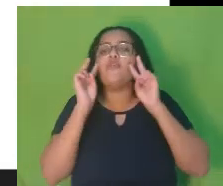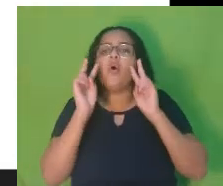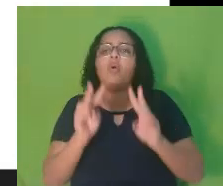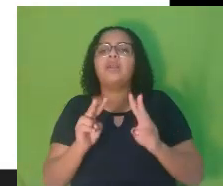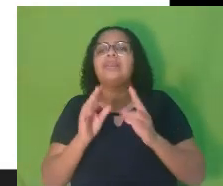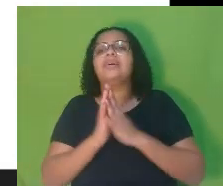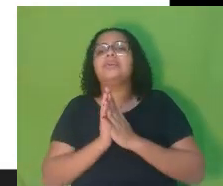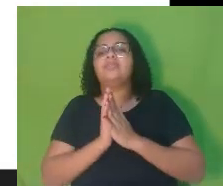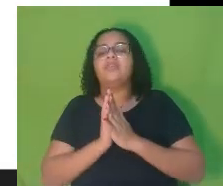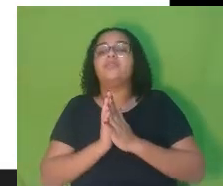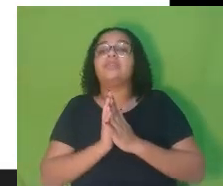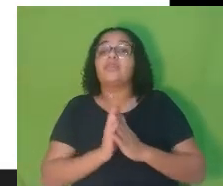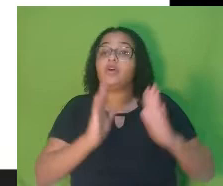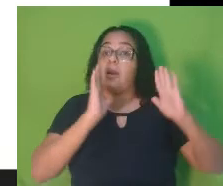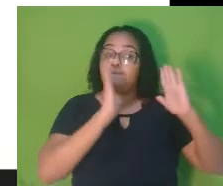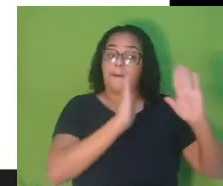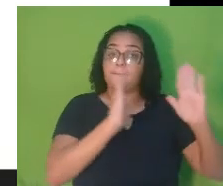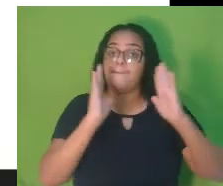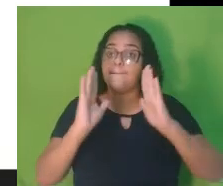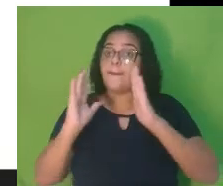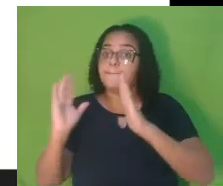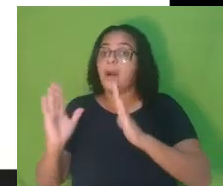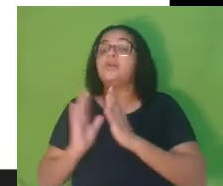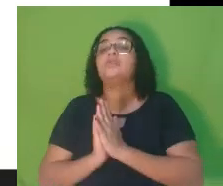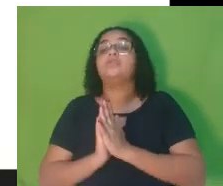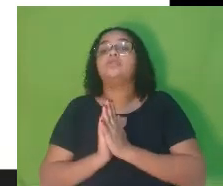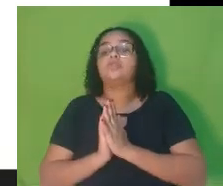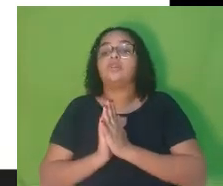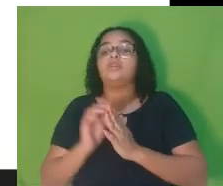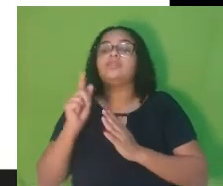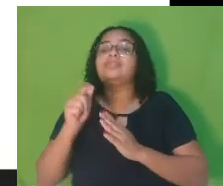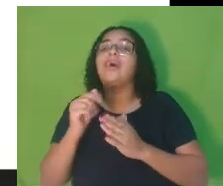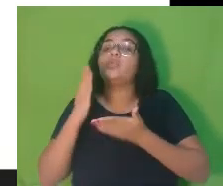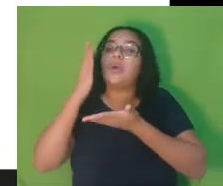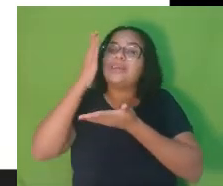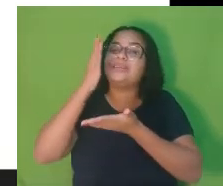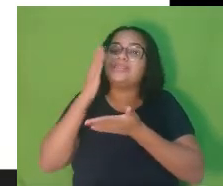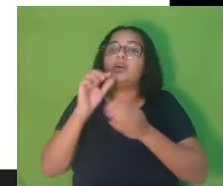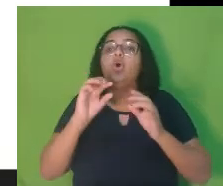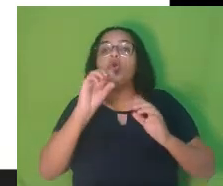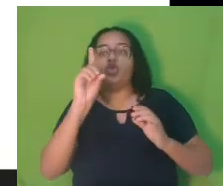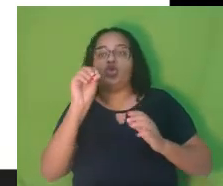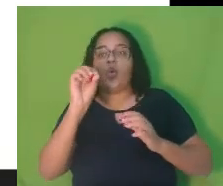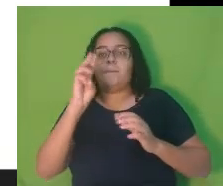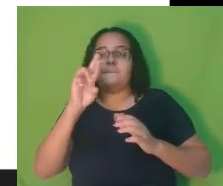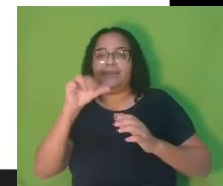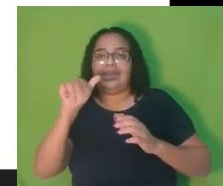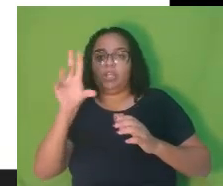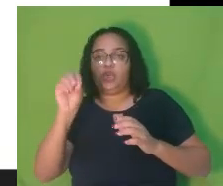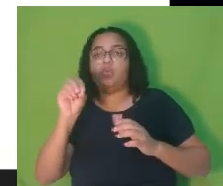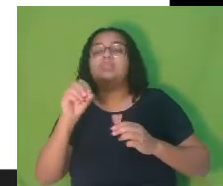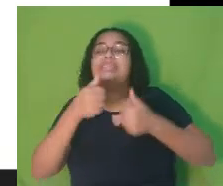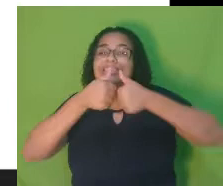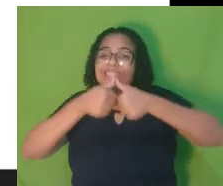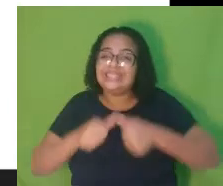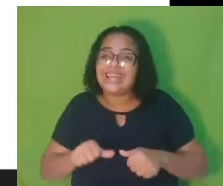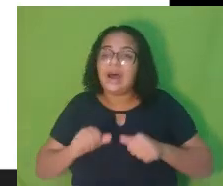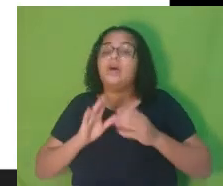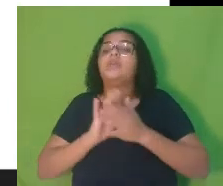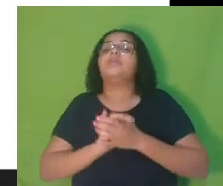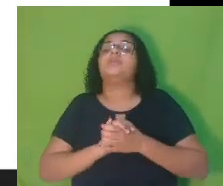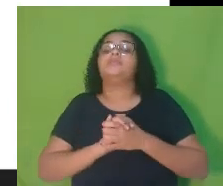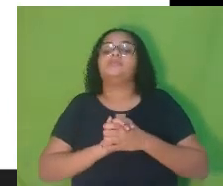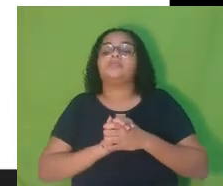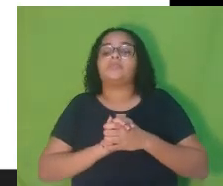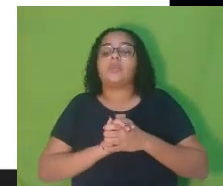você for olhar trechos dele que ficam sobre intervalos do domínio, né, que estão